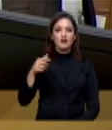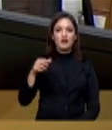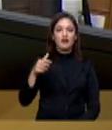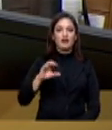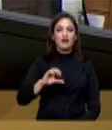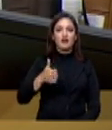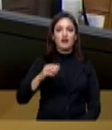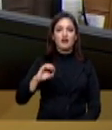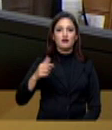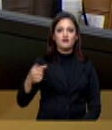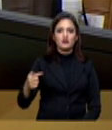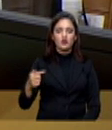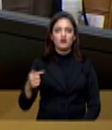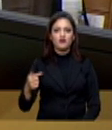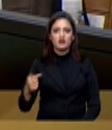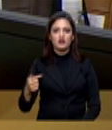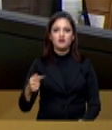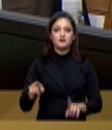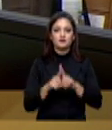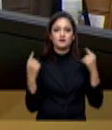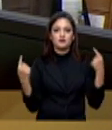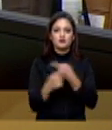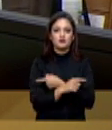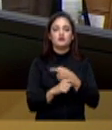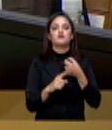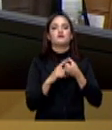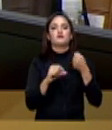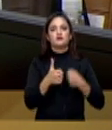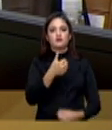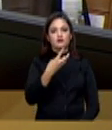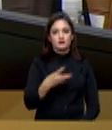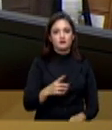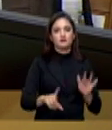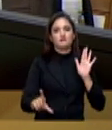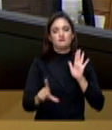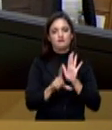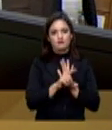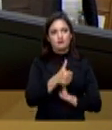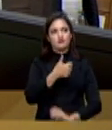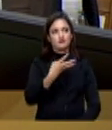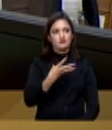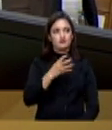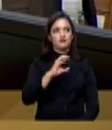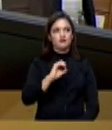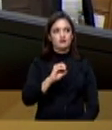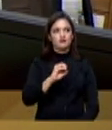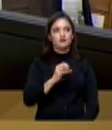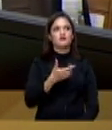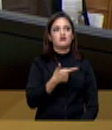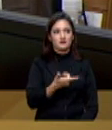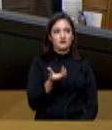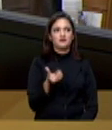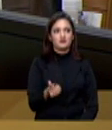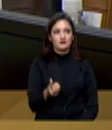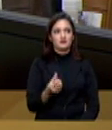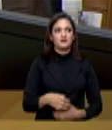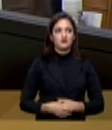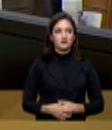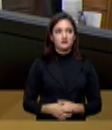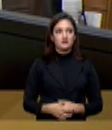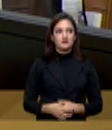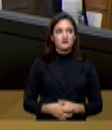Incondicional o Artigo 13 da própria lei que acabo de mencionar 026